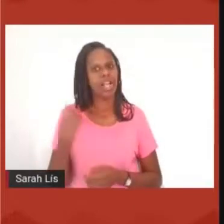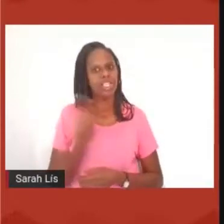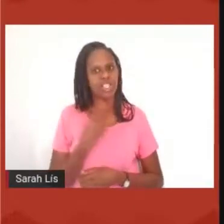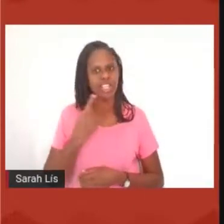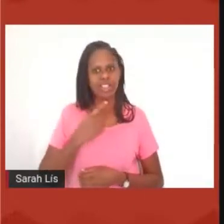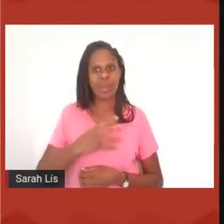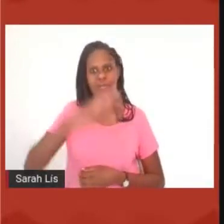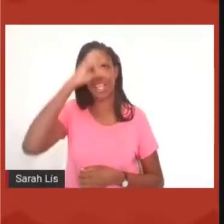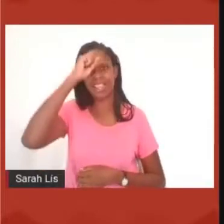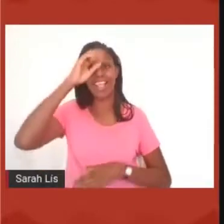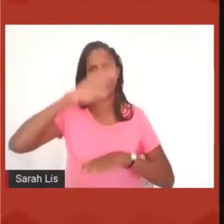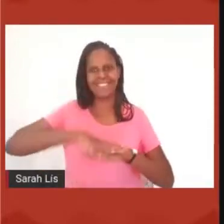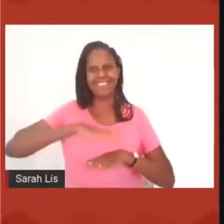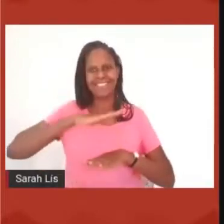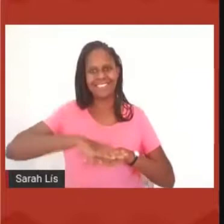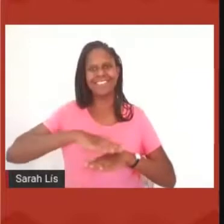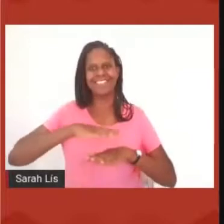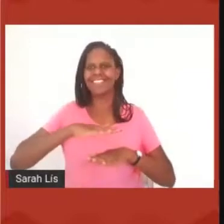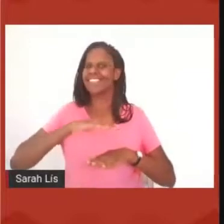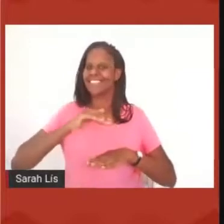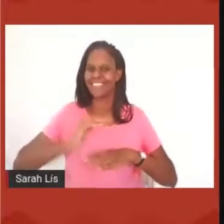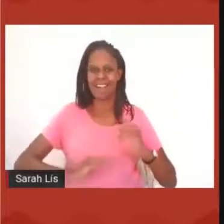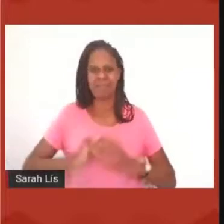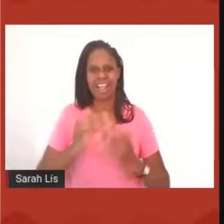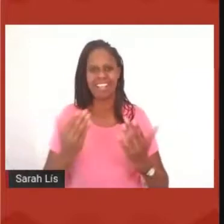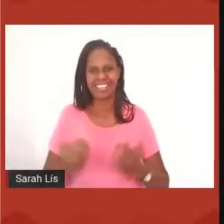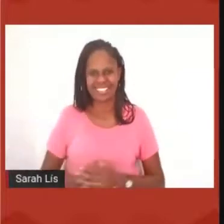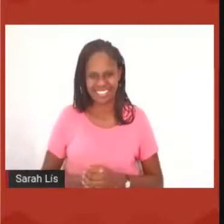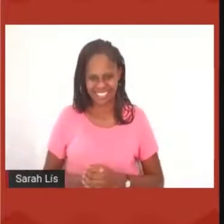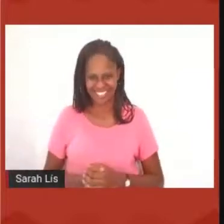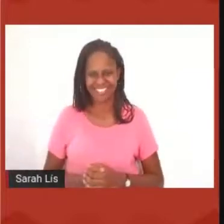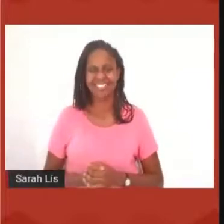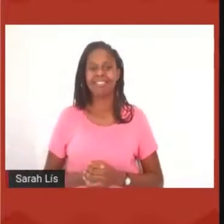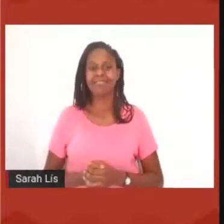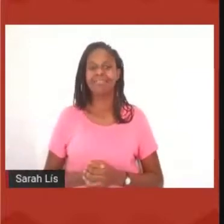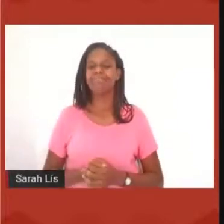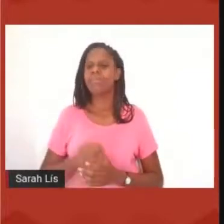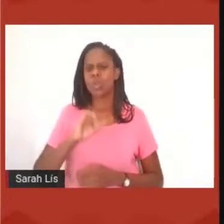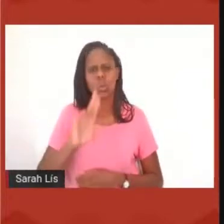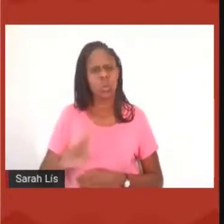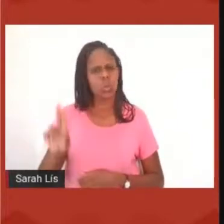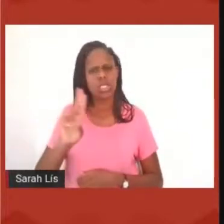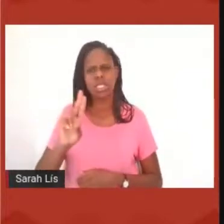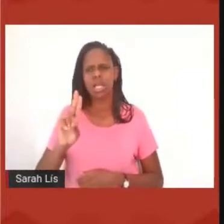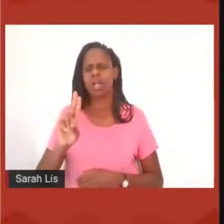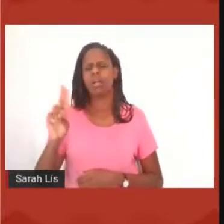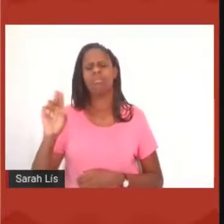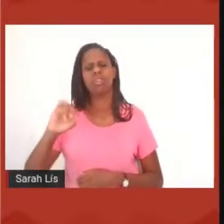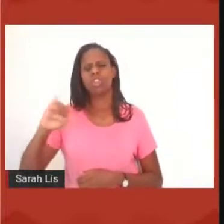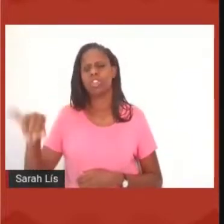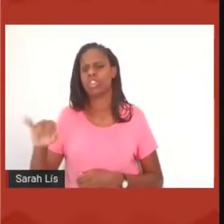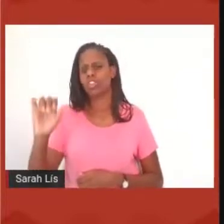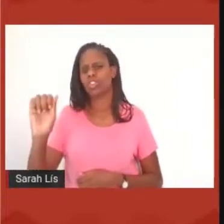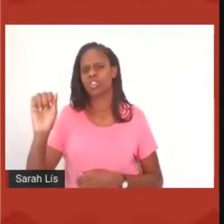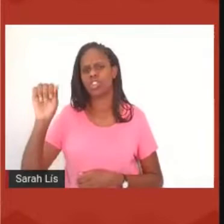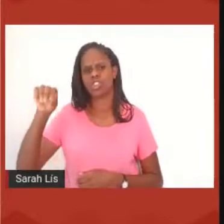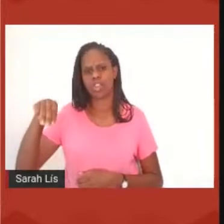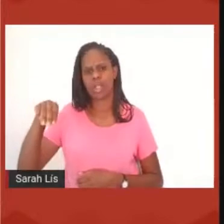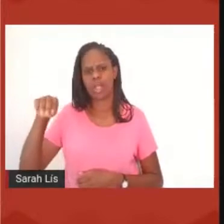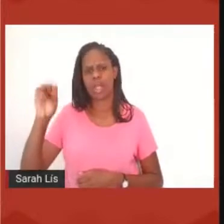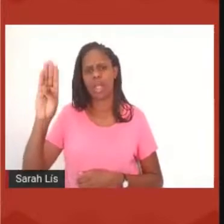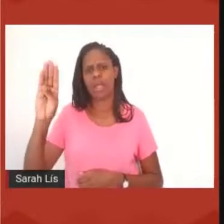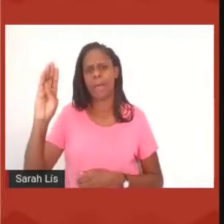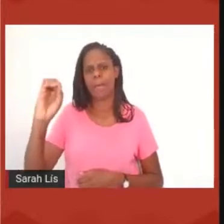fazendo, na verdade, né? Então, vamos lá, né? Usa o Jamboard, abre o microfone, vamos